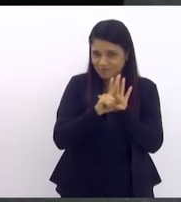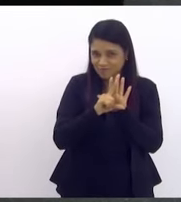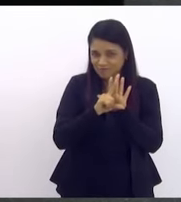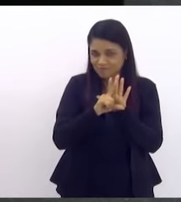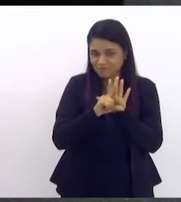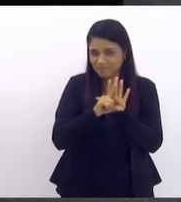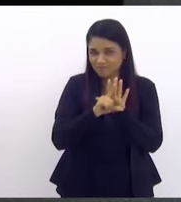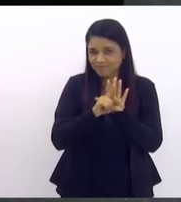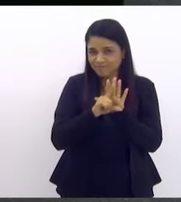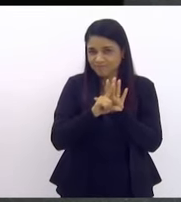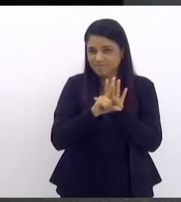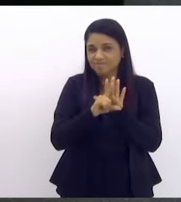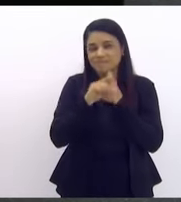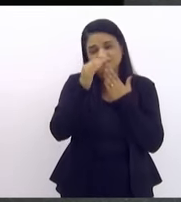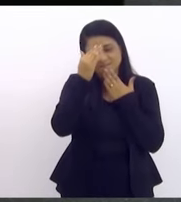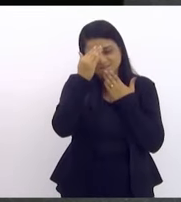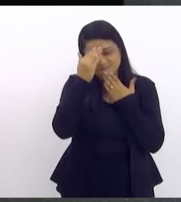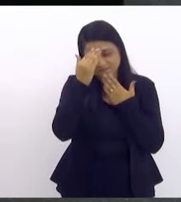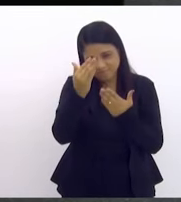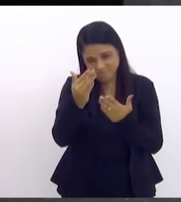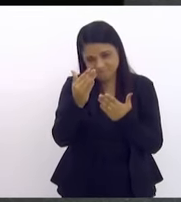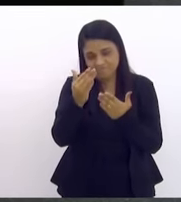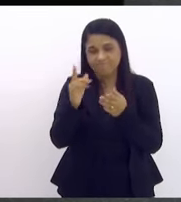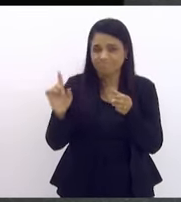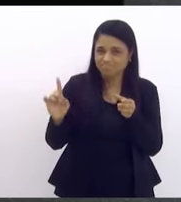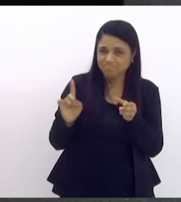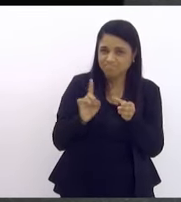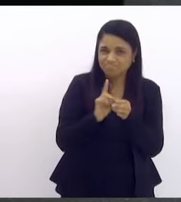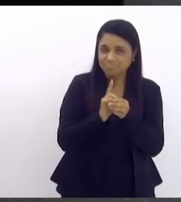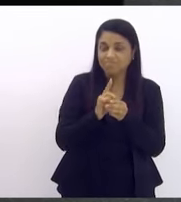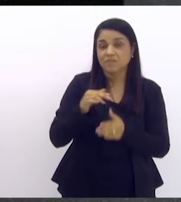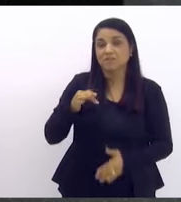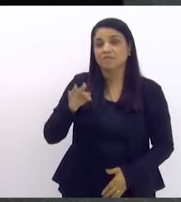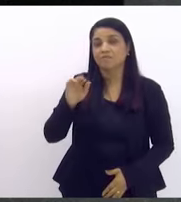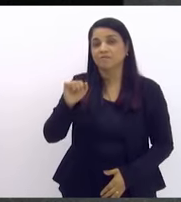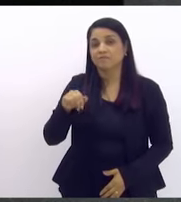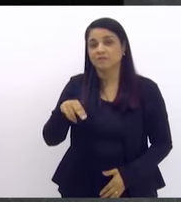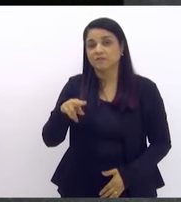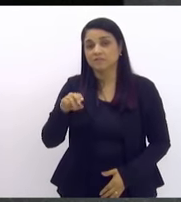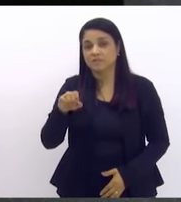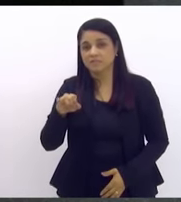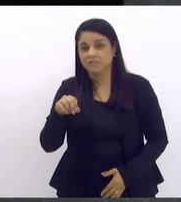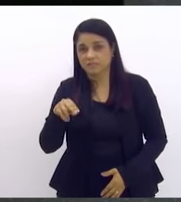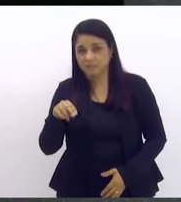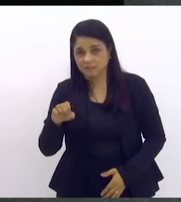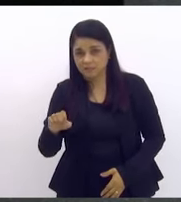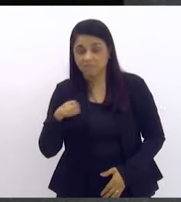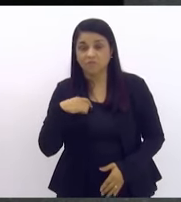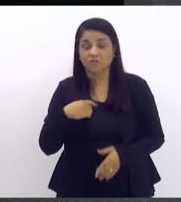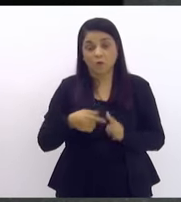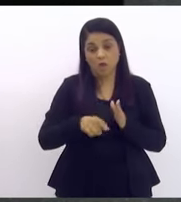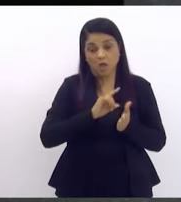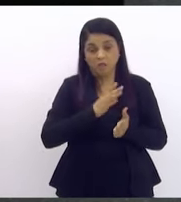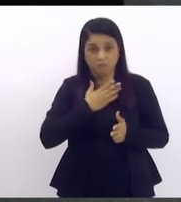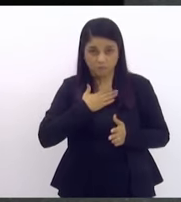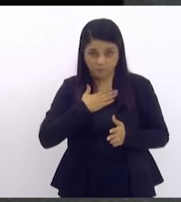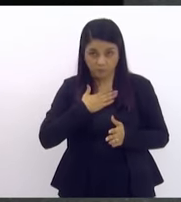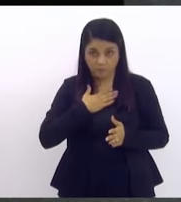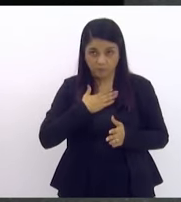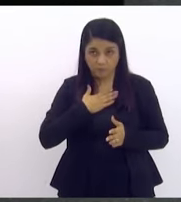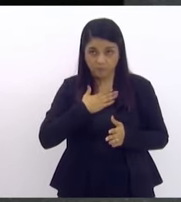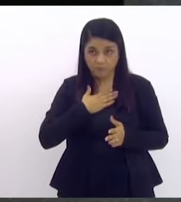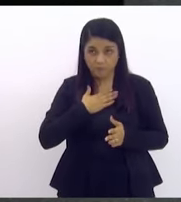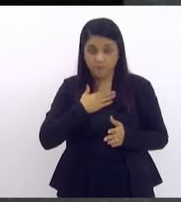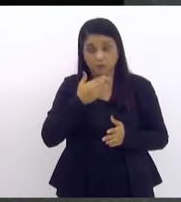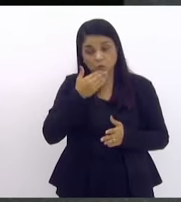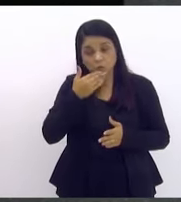projetos. Então, eu queria agradecer, porque como o da Franciane Mota, da deputada Franciane Mota, foi anterior, eu que